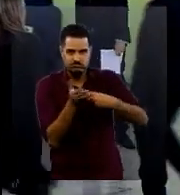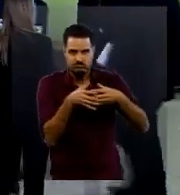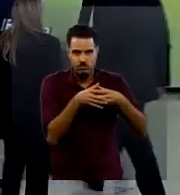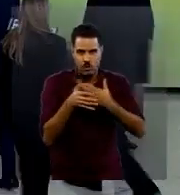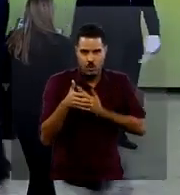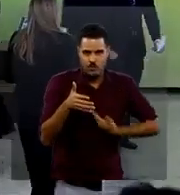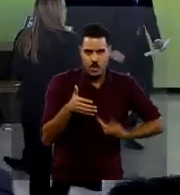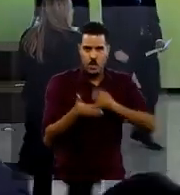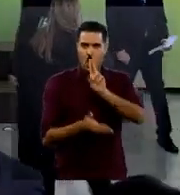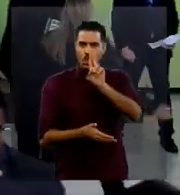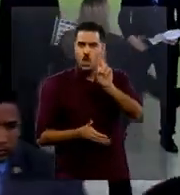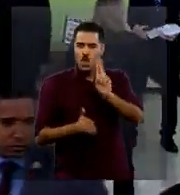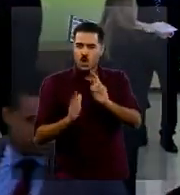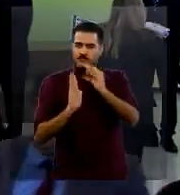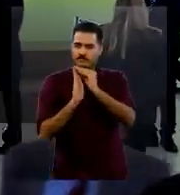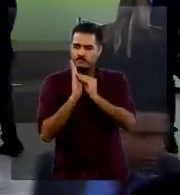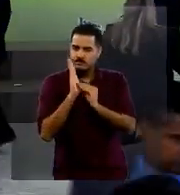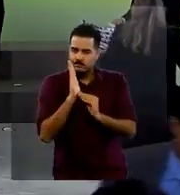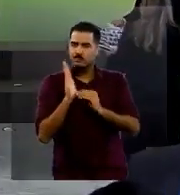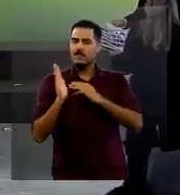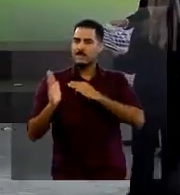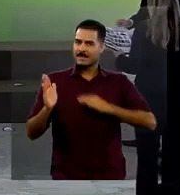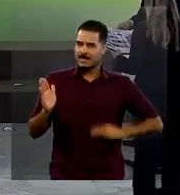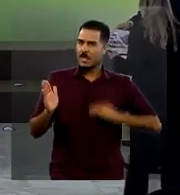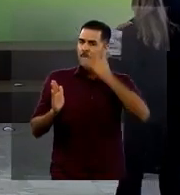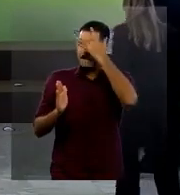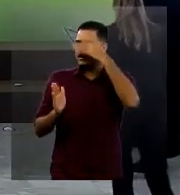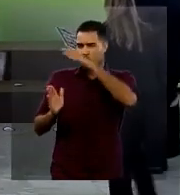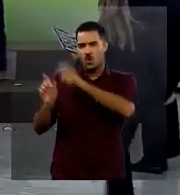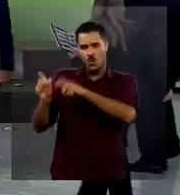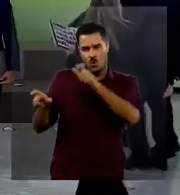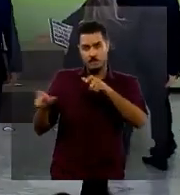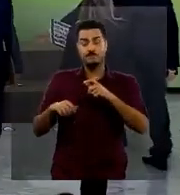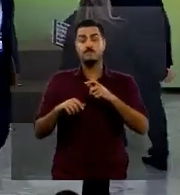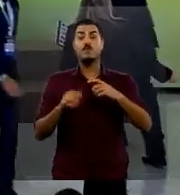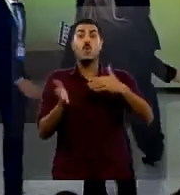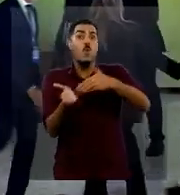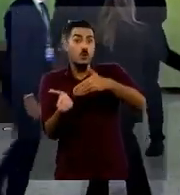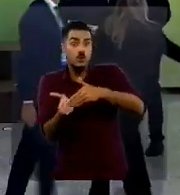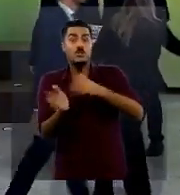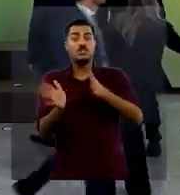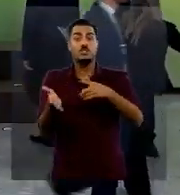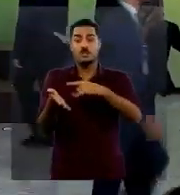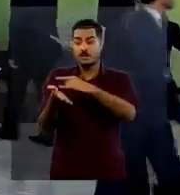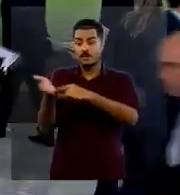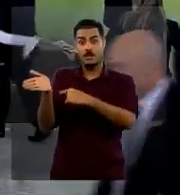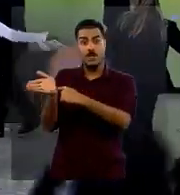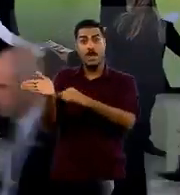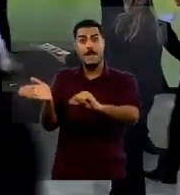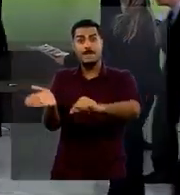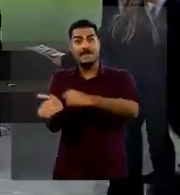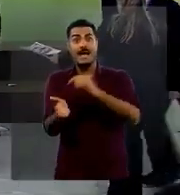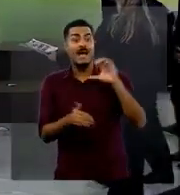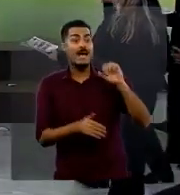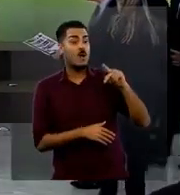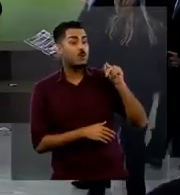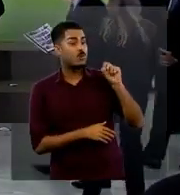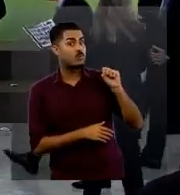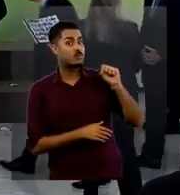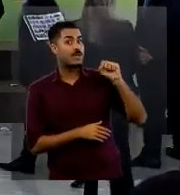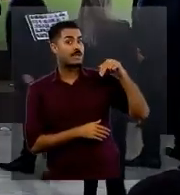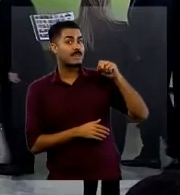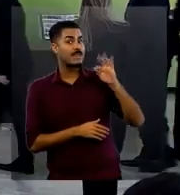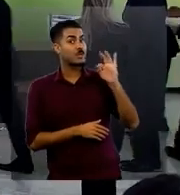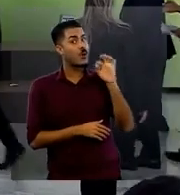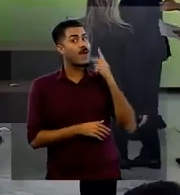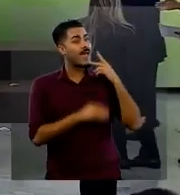de outras pessoas do governo. E, por último, uma mensagem que submete o nome de Campos Neto para o Banco Central, esse